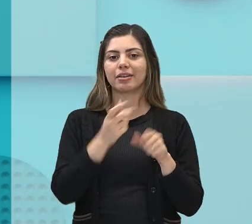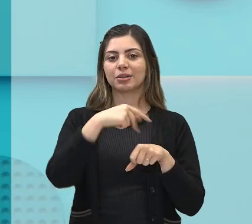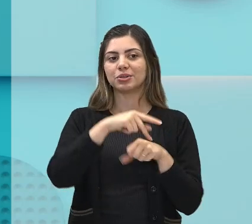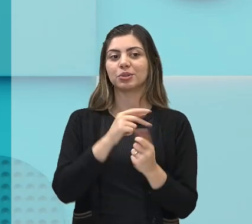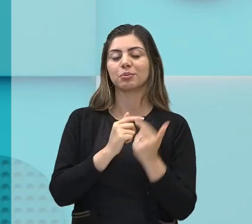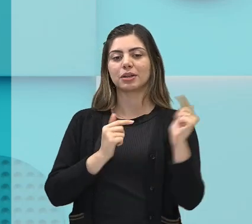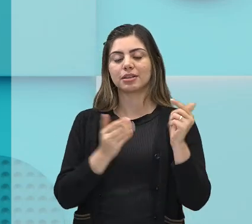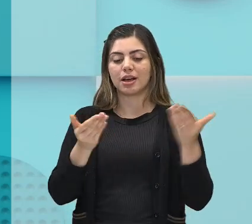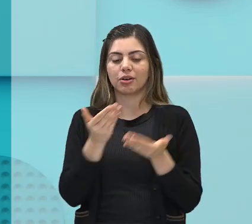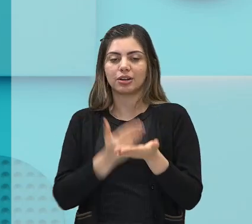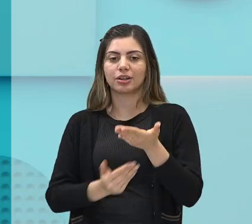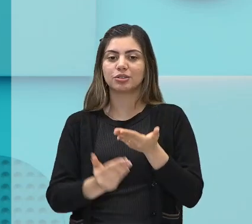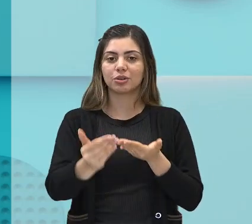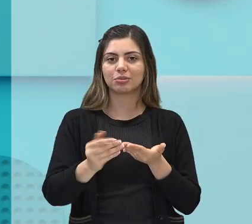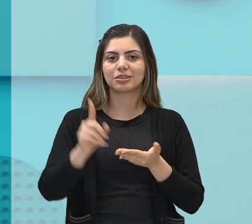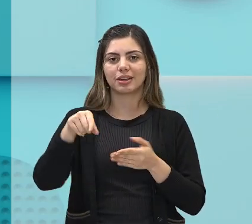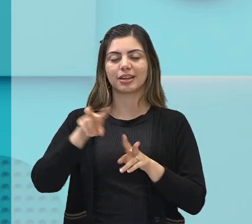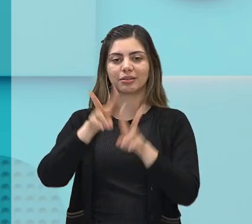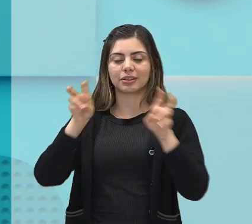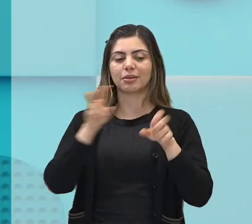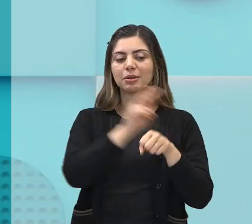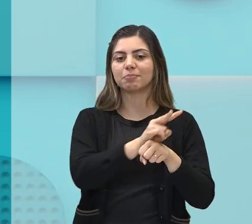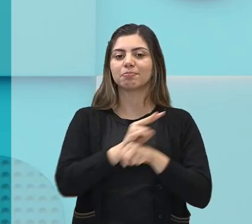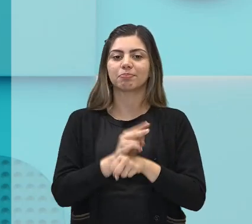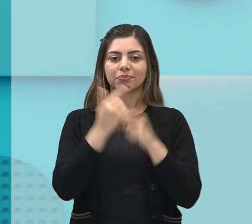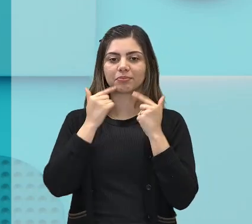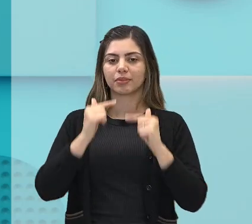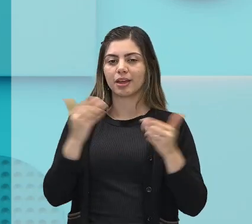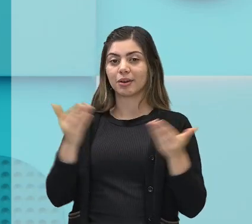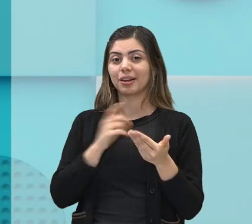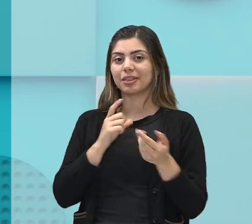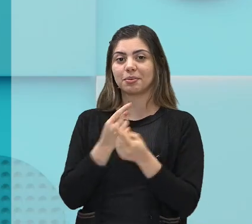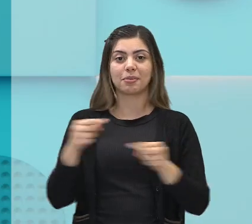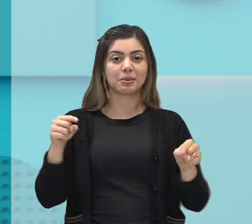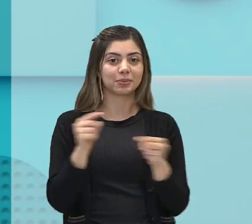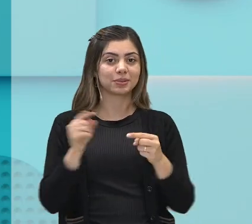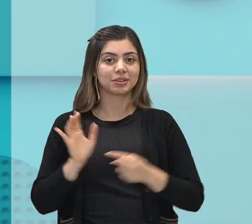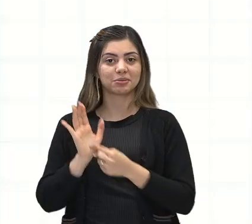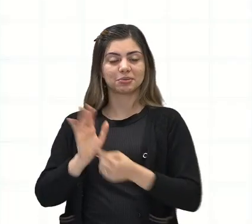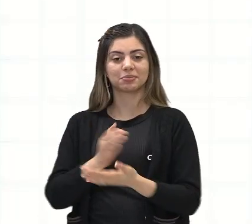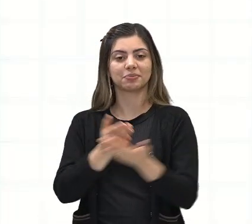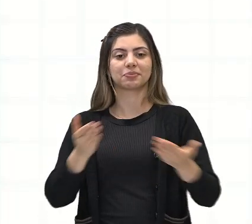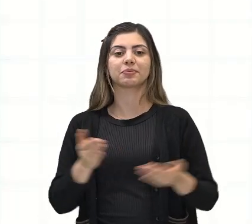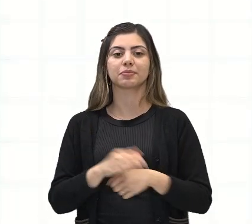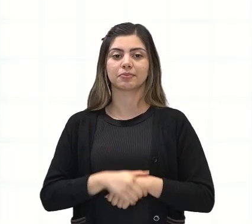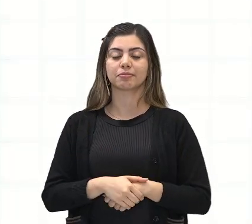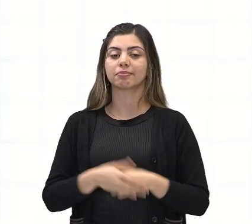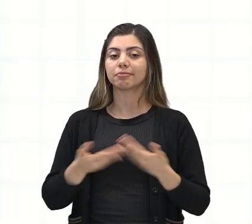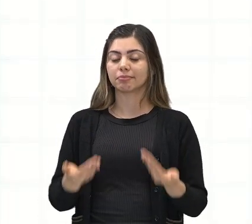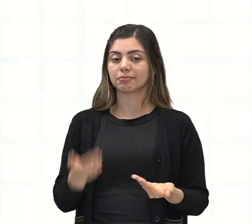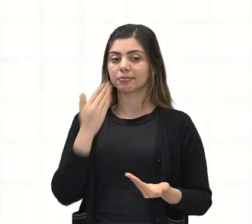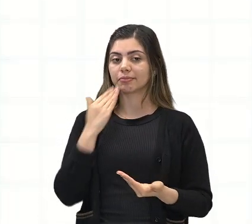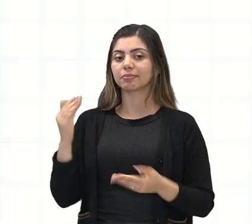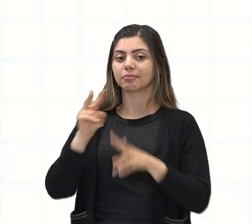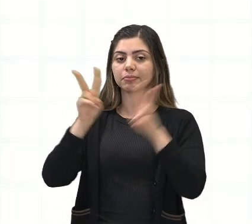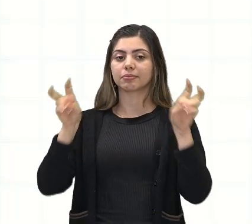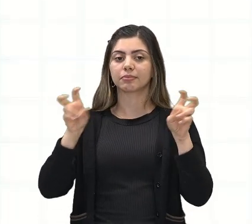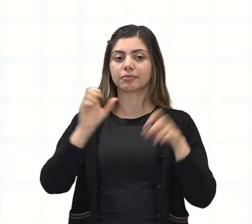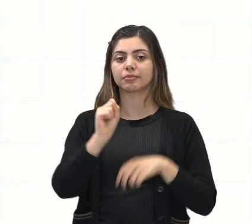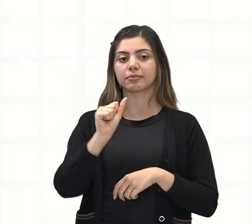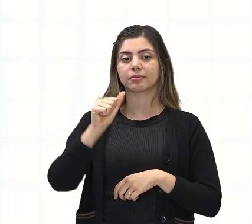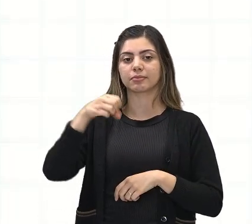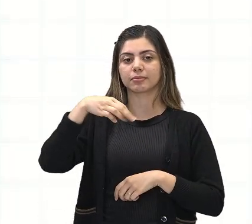nosso assunto, que é estrangeirismo, a gente vai dar uma olhadinha numa música que a gente trouxe para vocês. A letra do Samba do